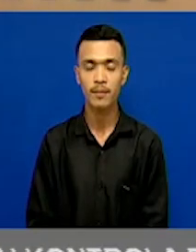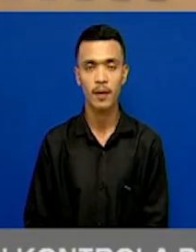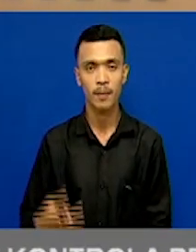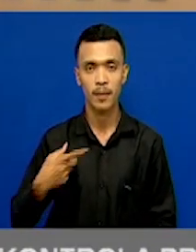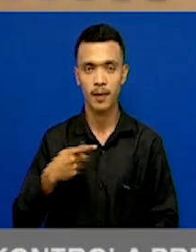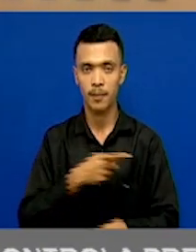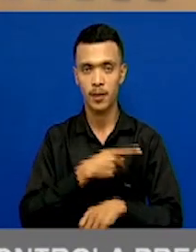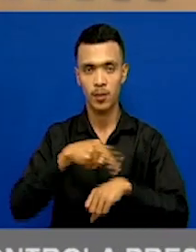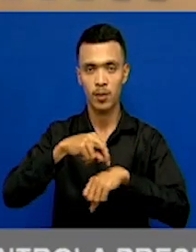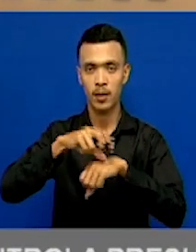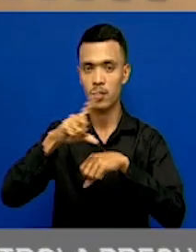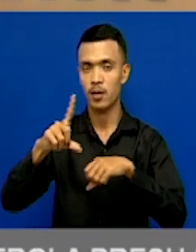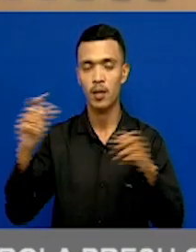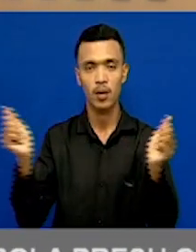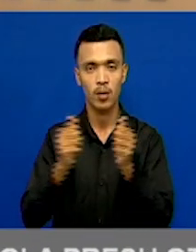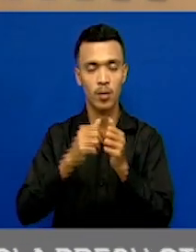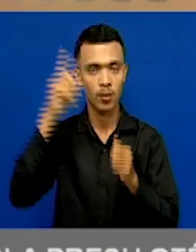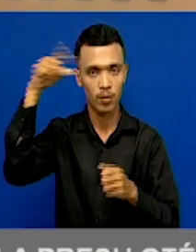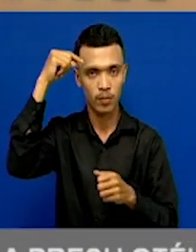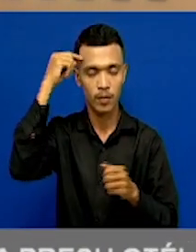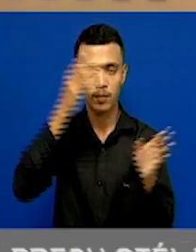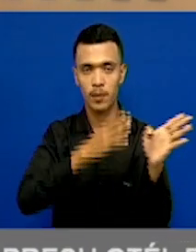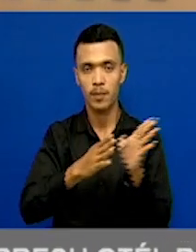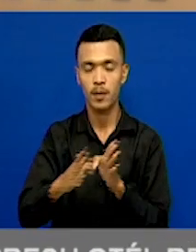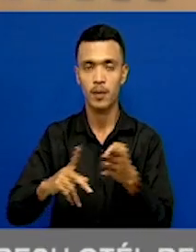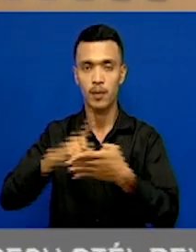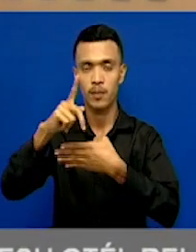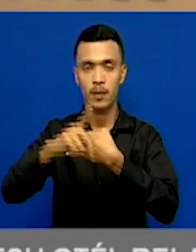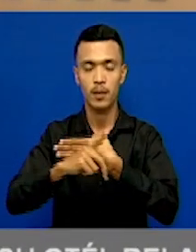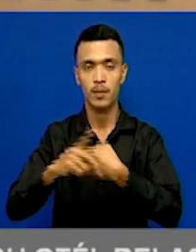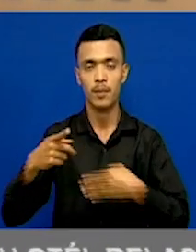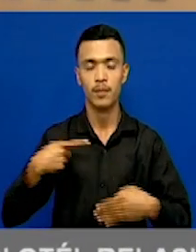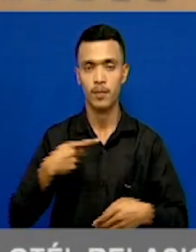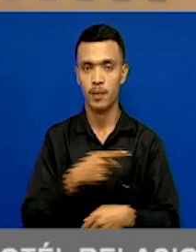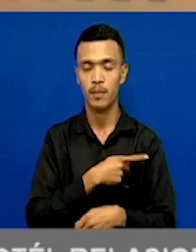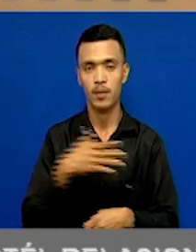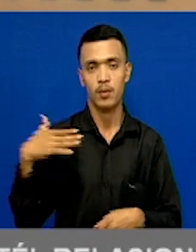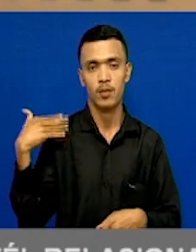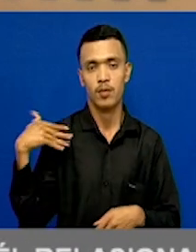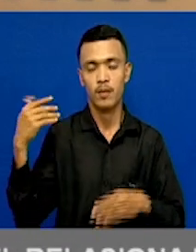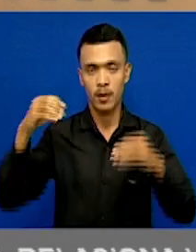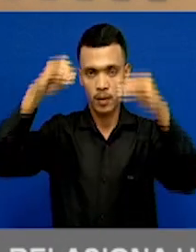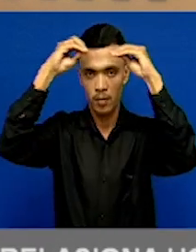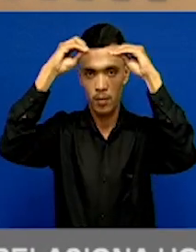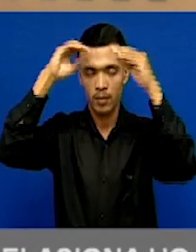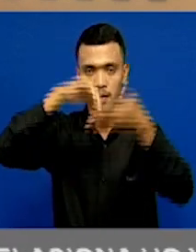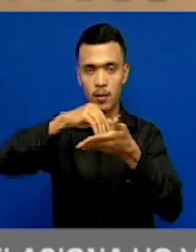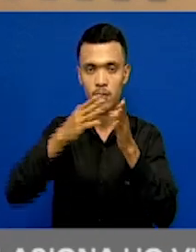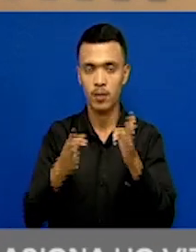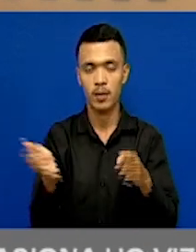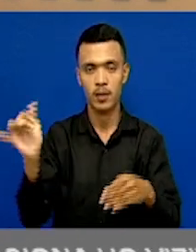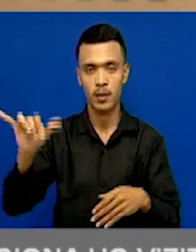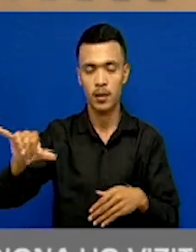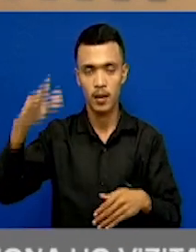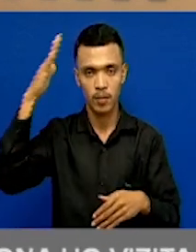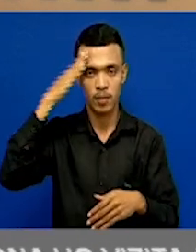Parlamentu Nasional ho Governu organiza Programa Parlamentu Joven, atu educa estudante sira ho di kunia seklean servisu